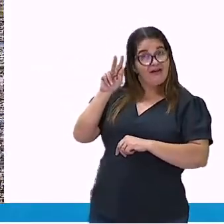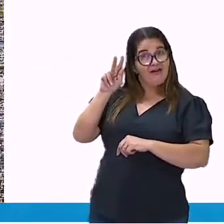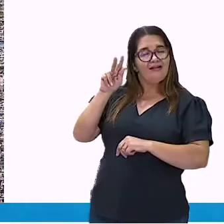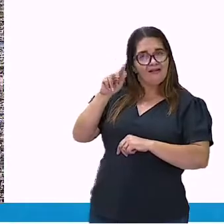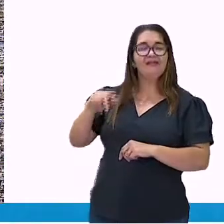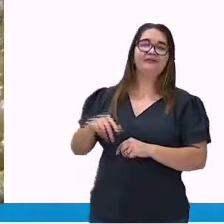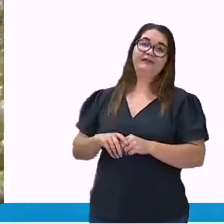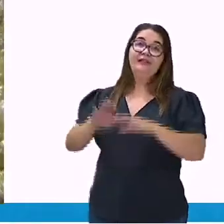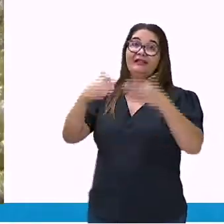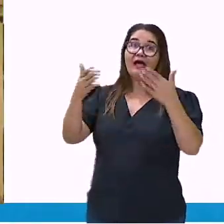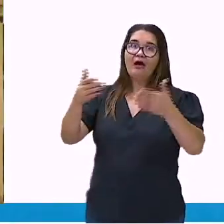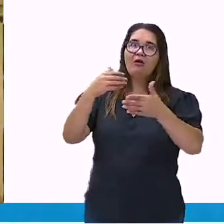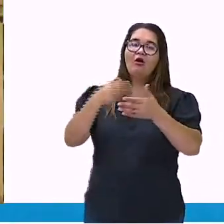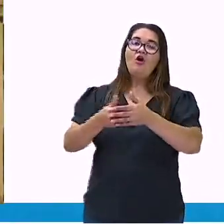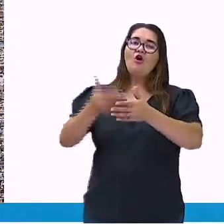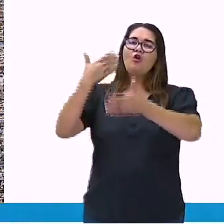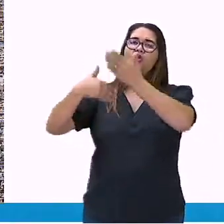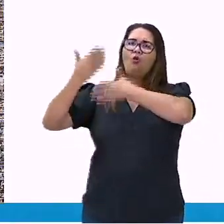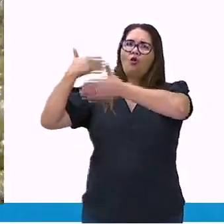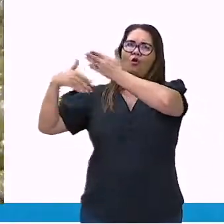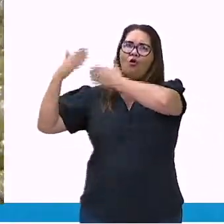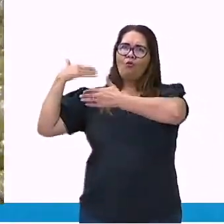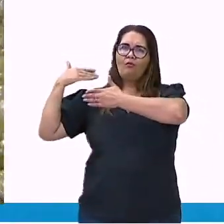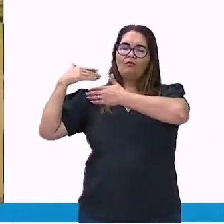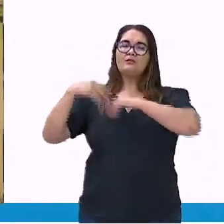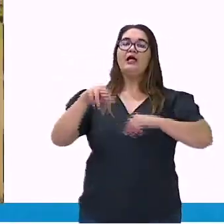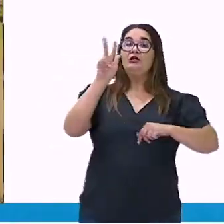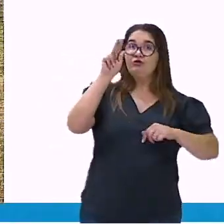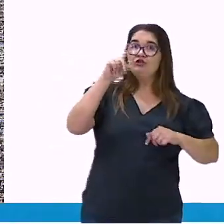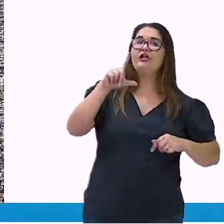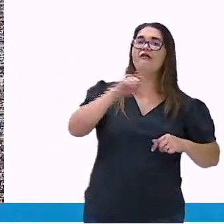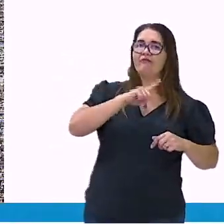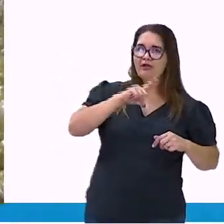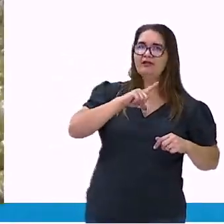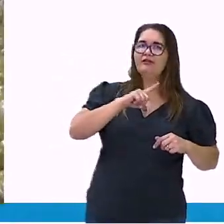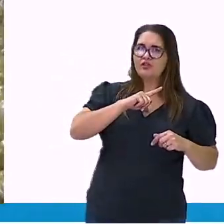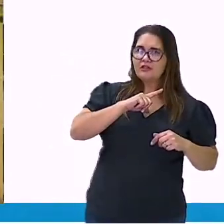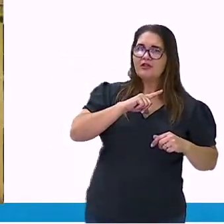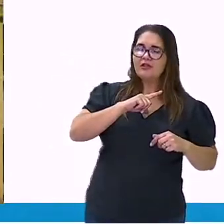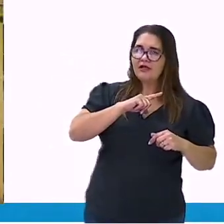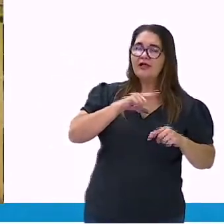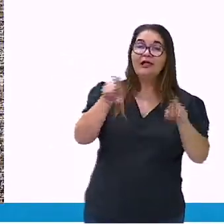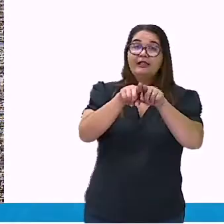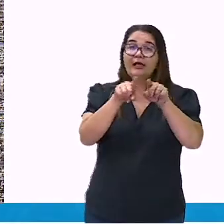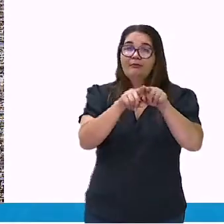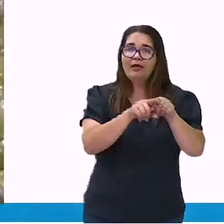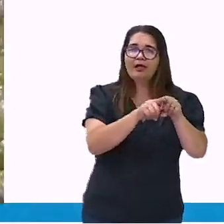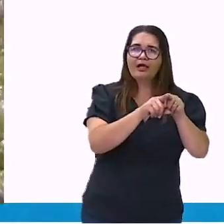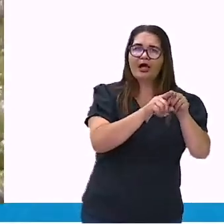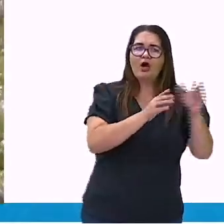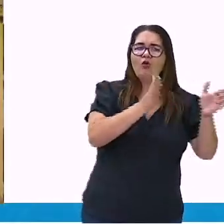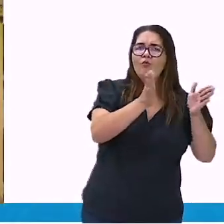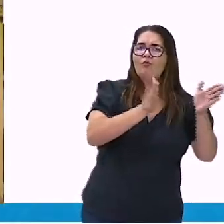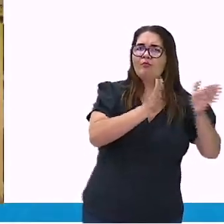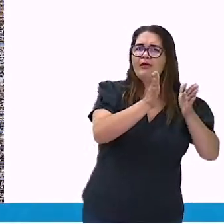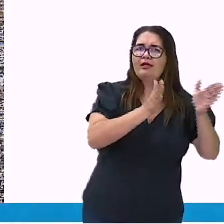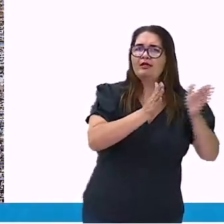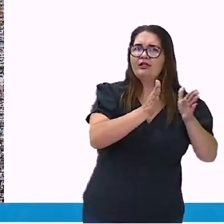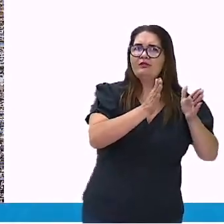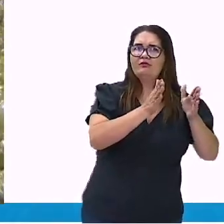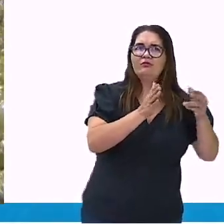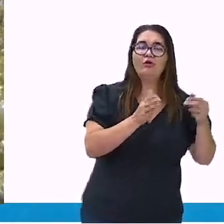de produção desse produto de açúcar. Ao fundo aqui a nossa